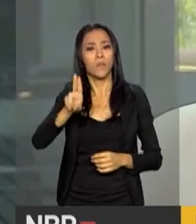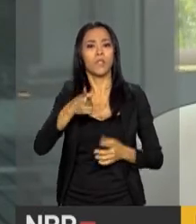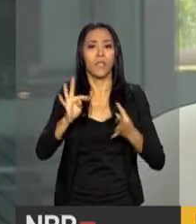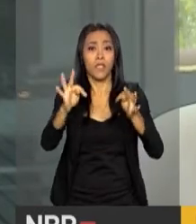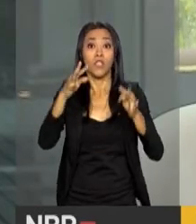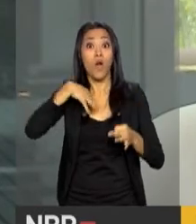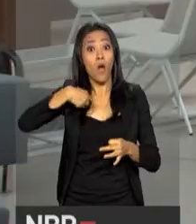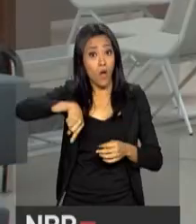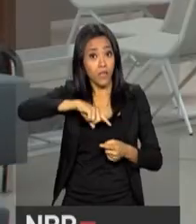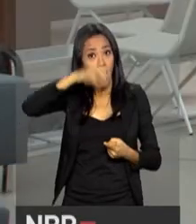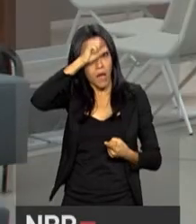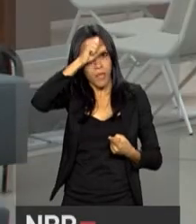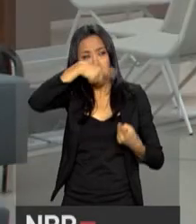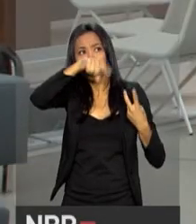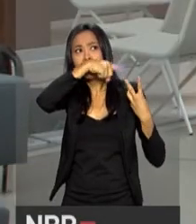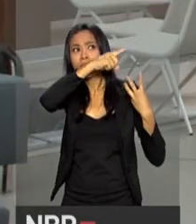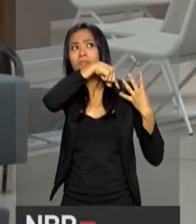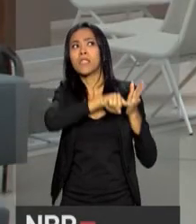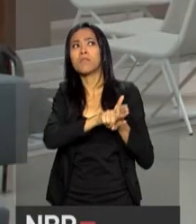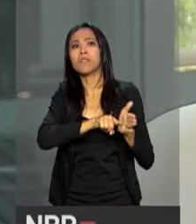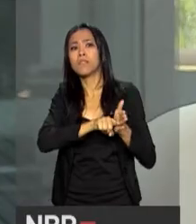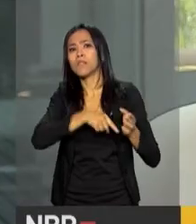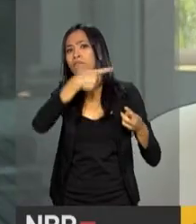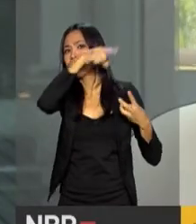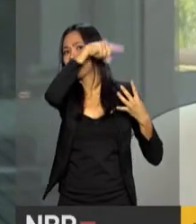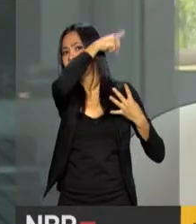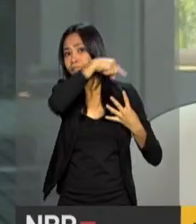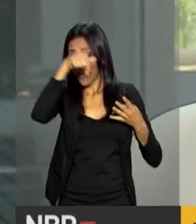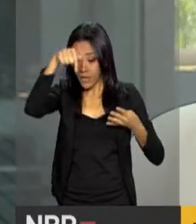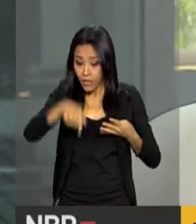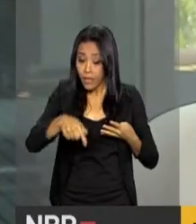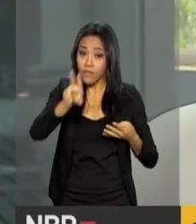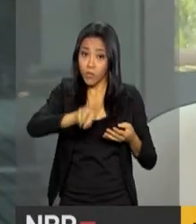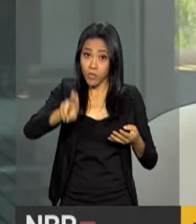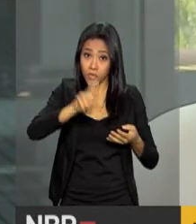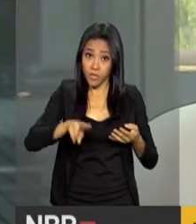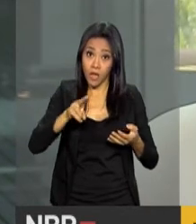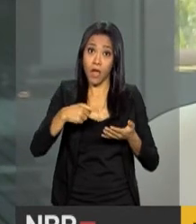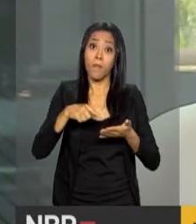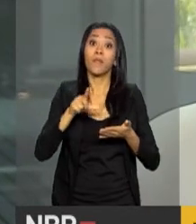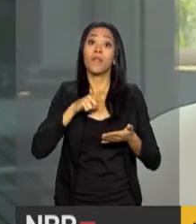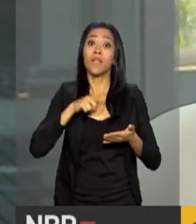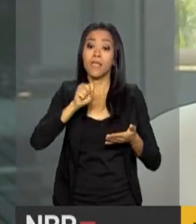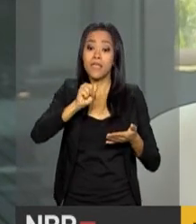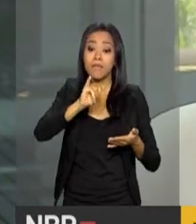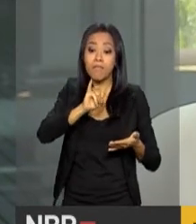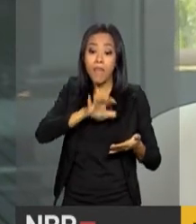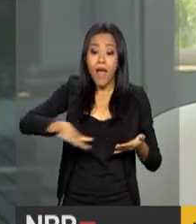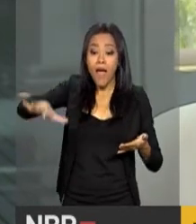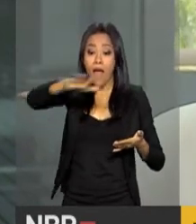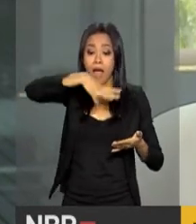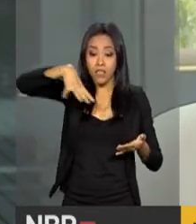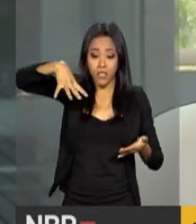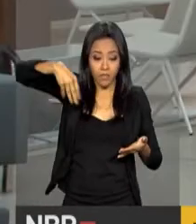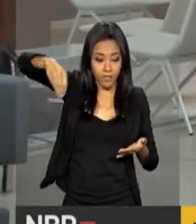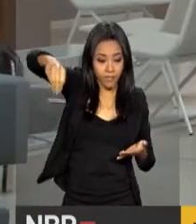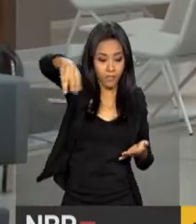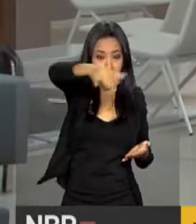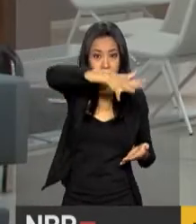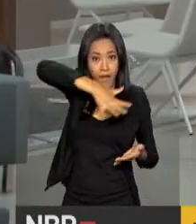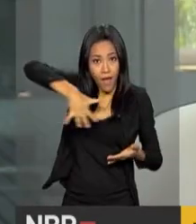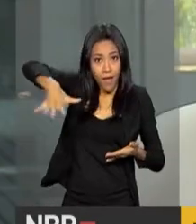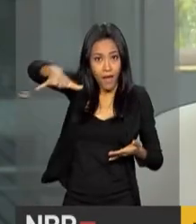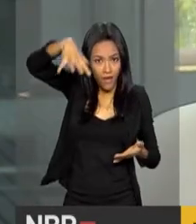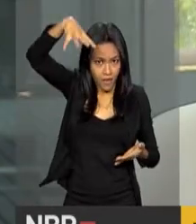censos anteriores neste censo especificamente usaremos lista prévia que conter a imagem da área de trabalho que